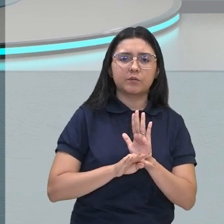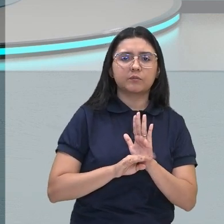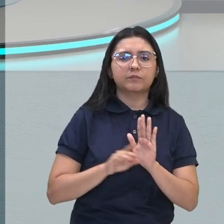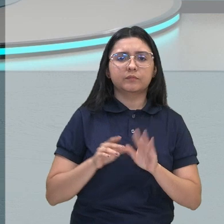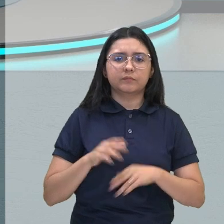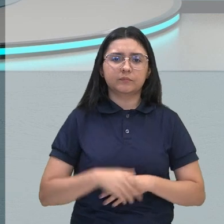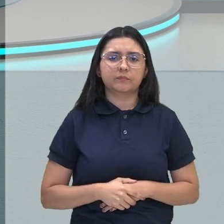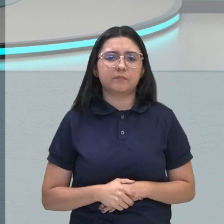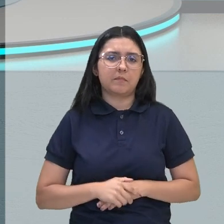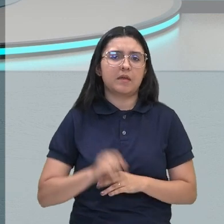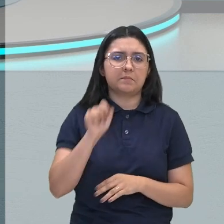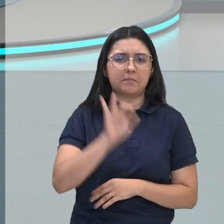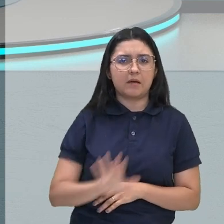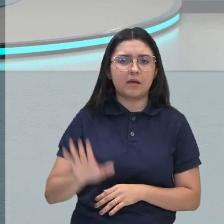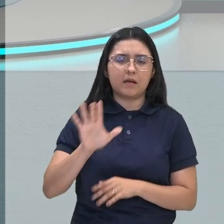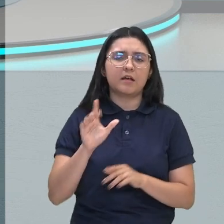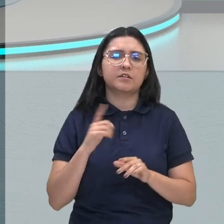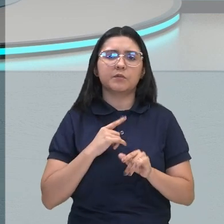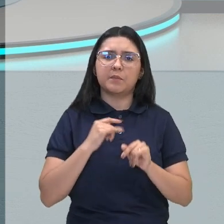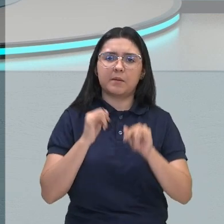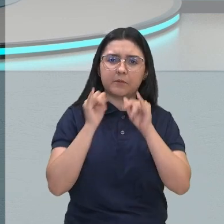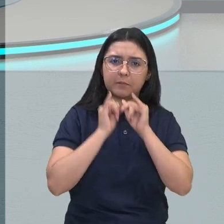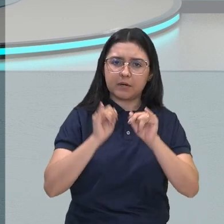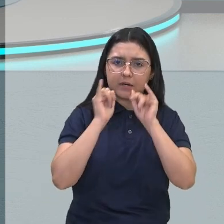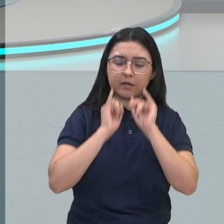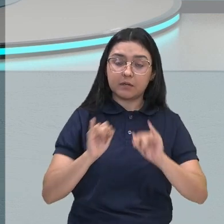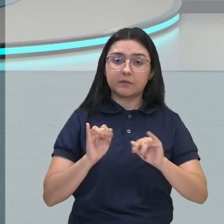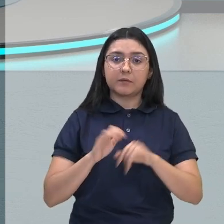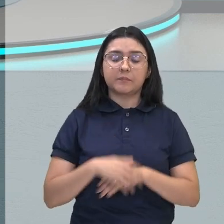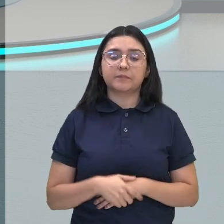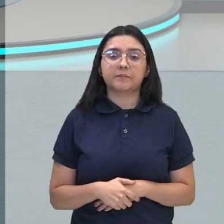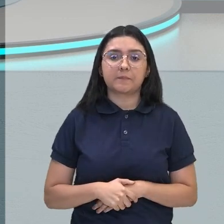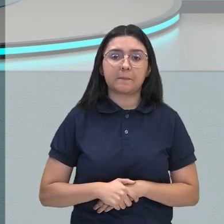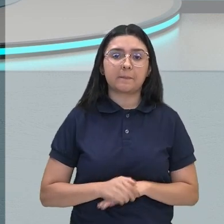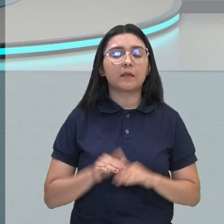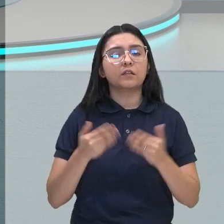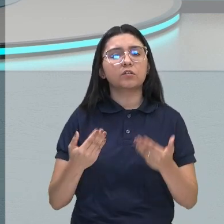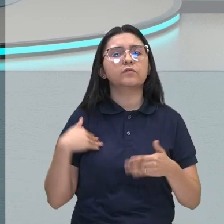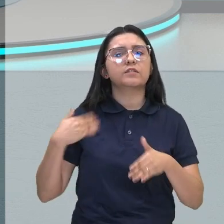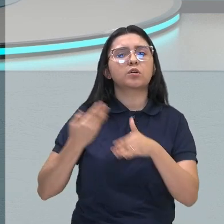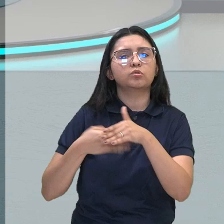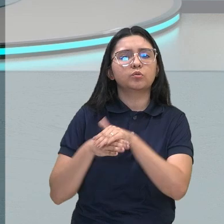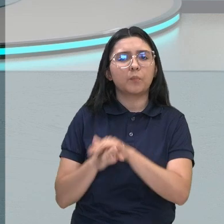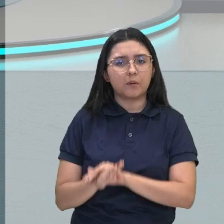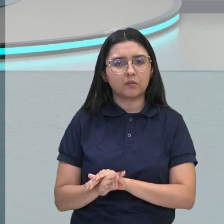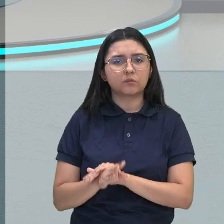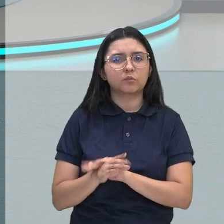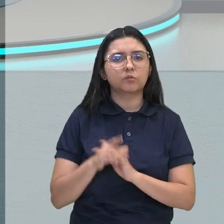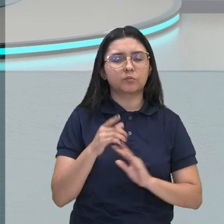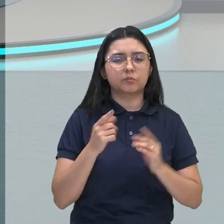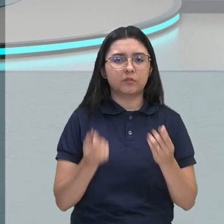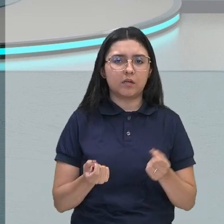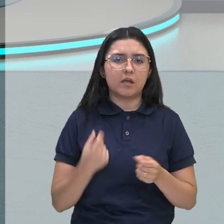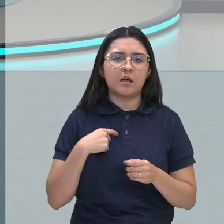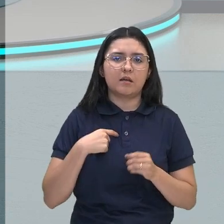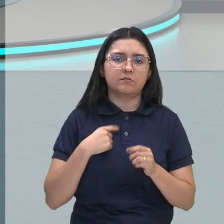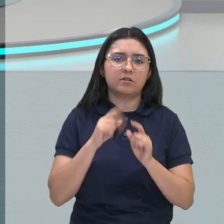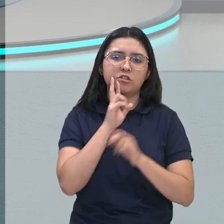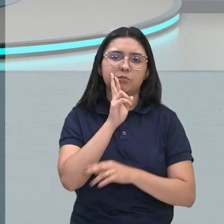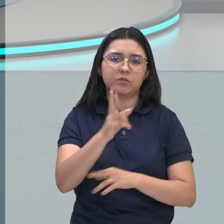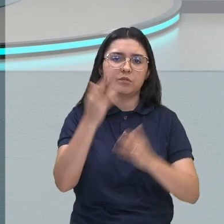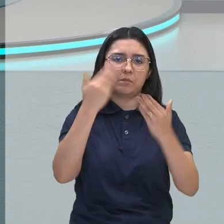ser um cartoon, ou vai ser uma propaganda, certo? Então, você já vai se acostumando com o estilo da prova,